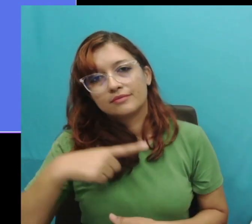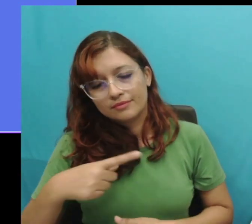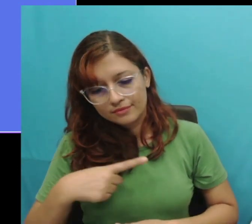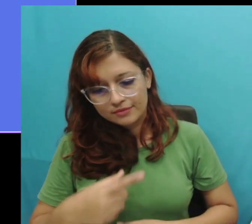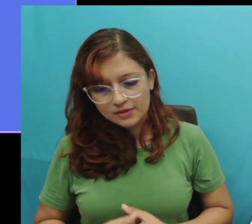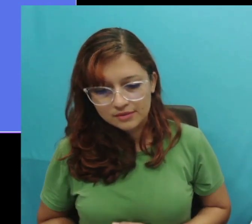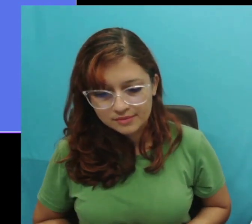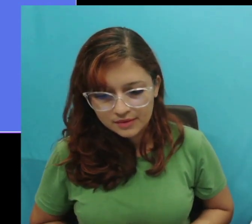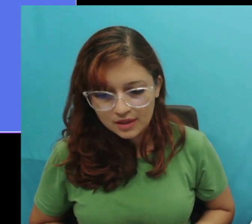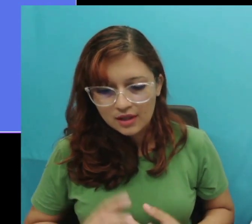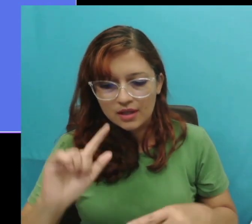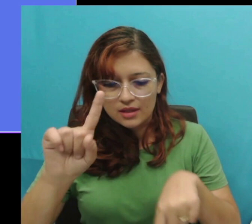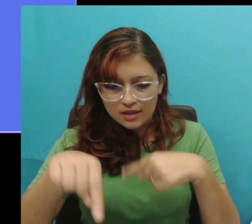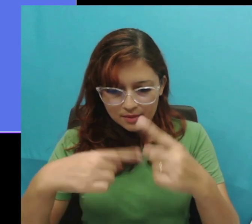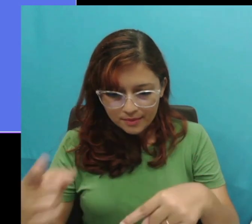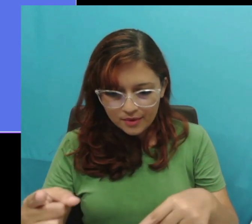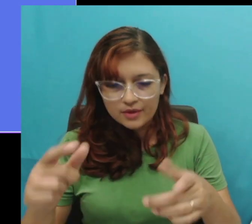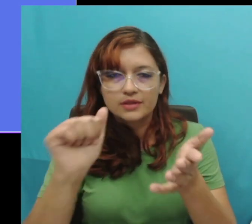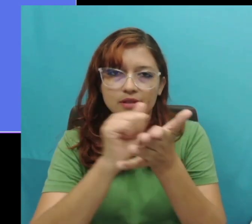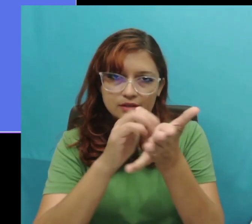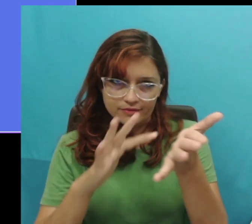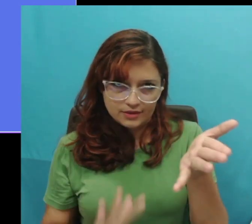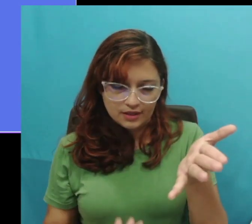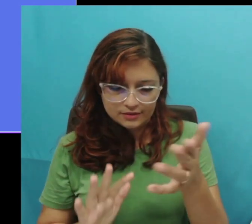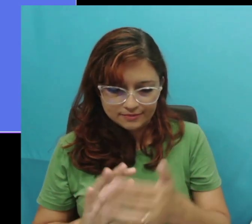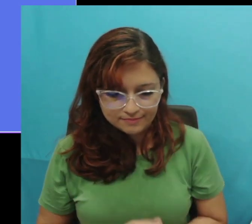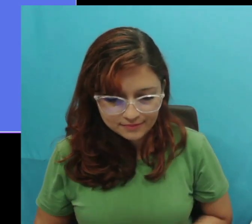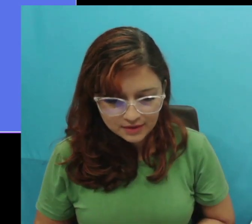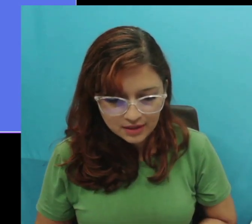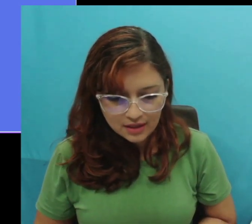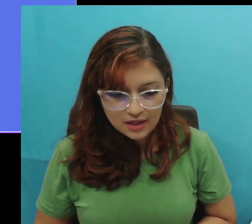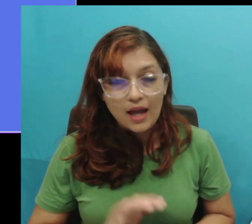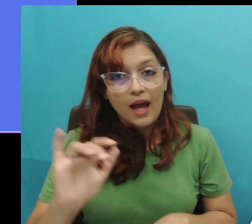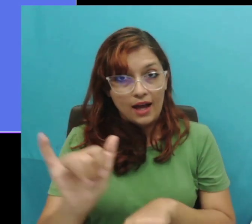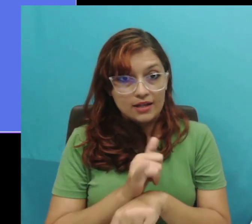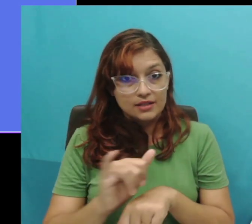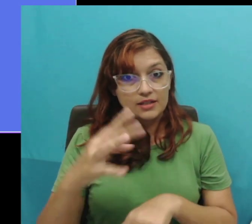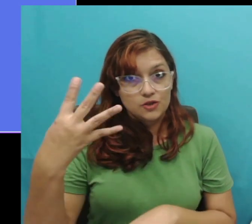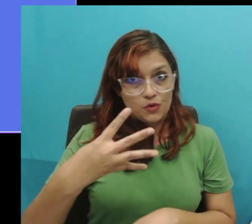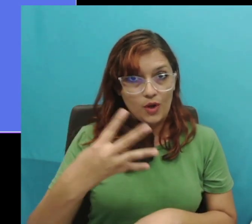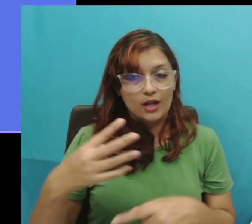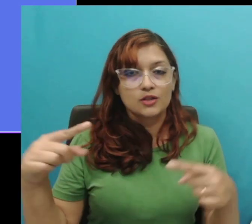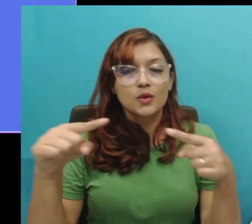Em seguida, foi feita a explicação e depois uma atividade.